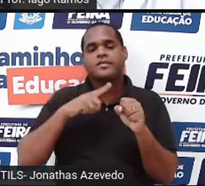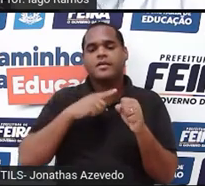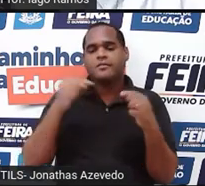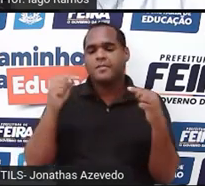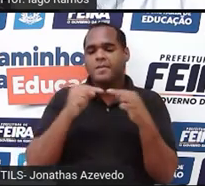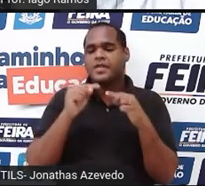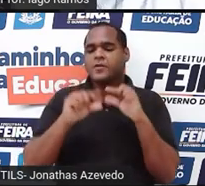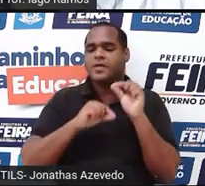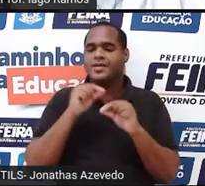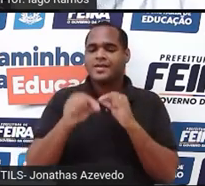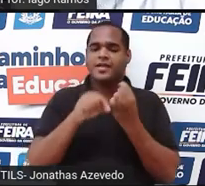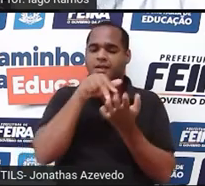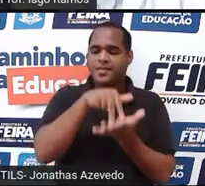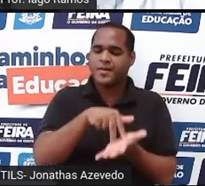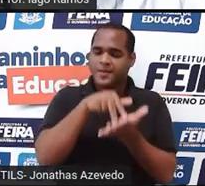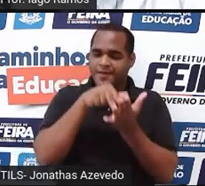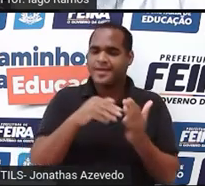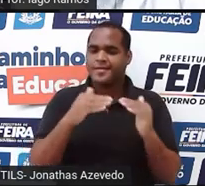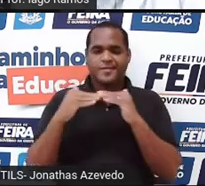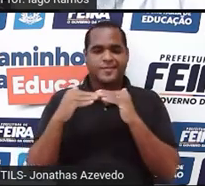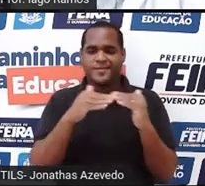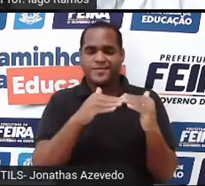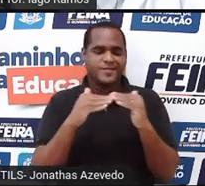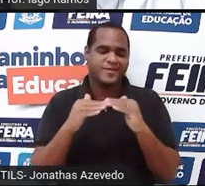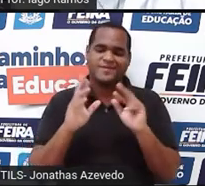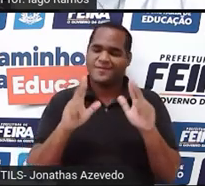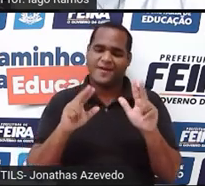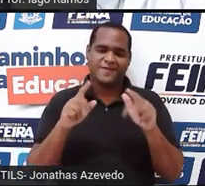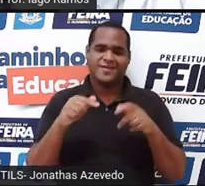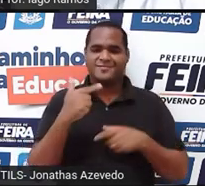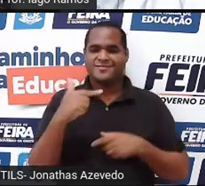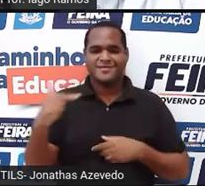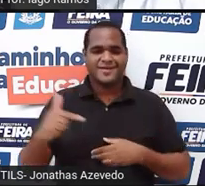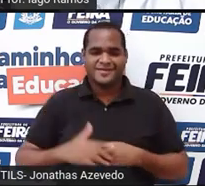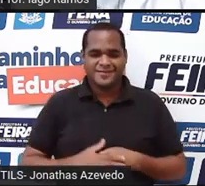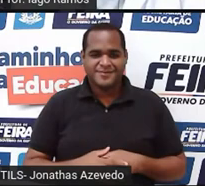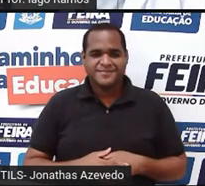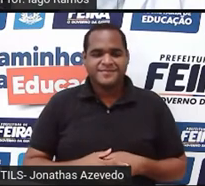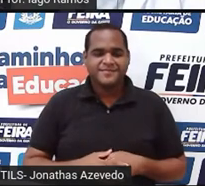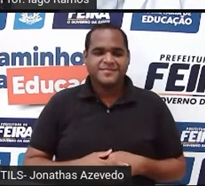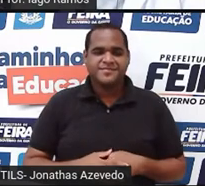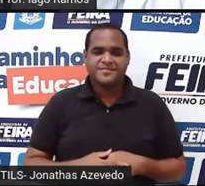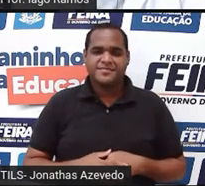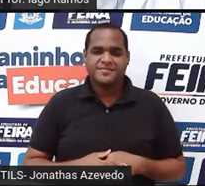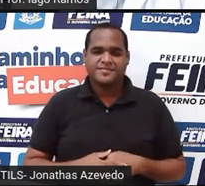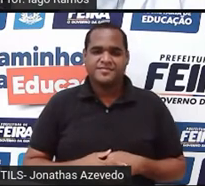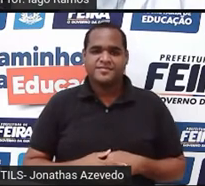não proporcionais olha só que interessante